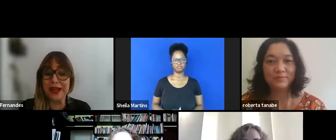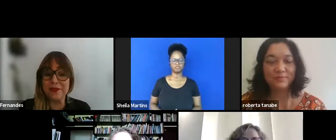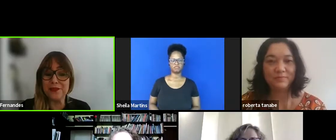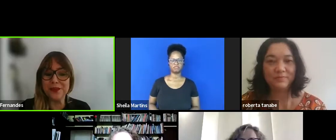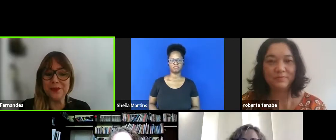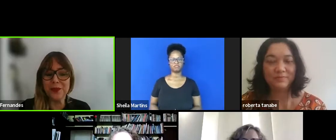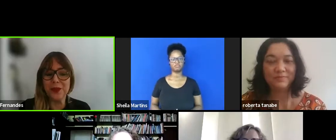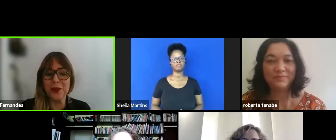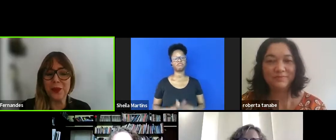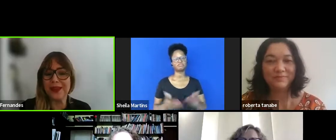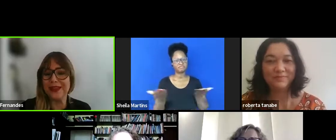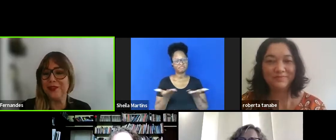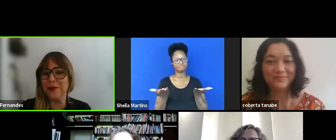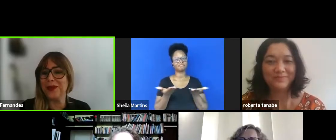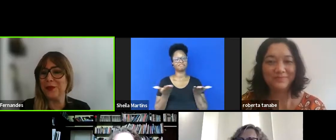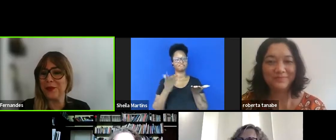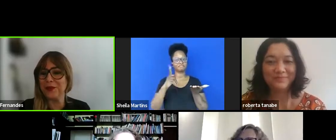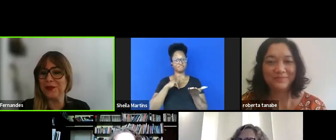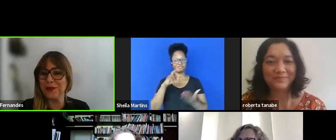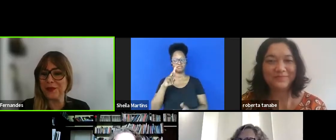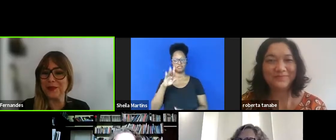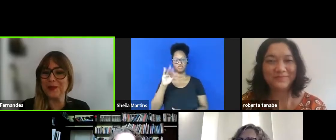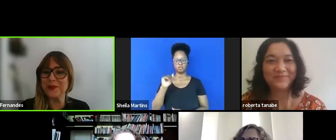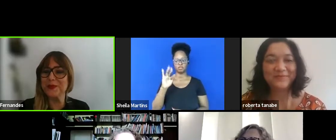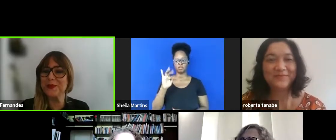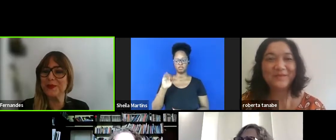Com a palavra, Roberta Falcão.